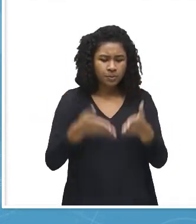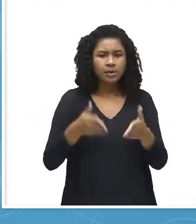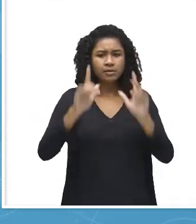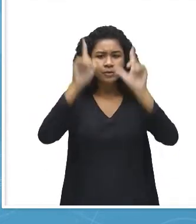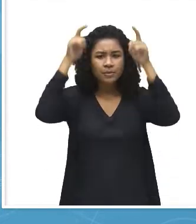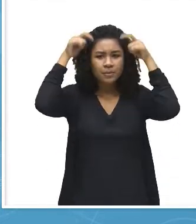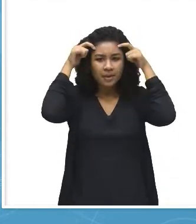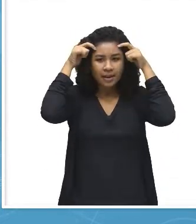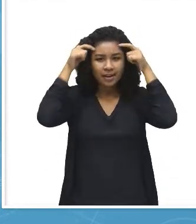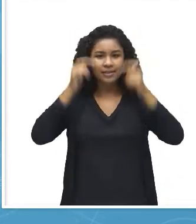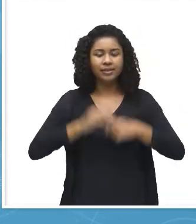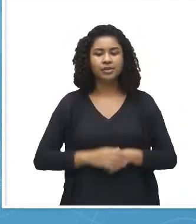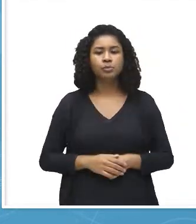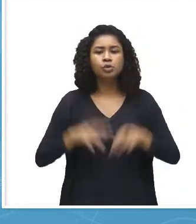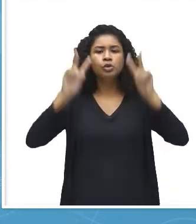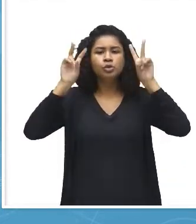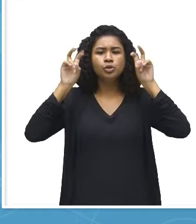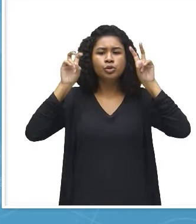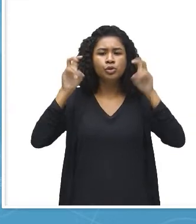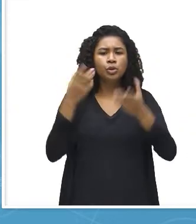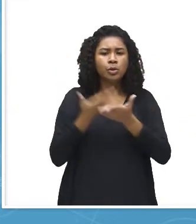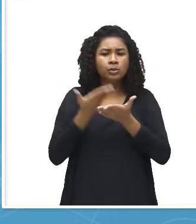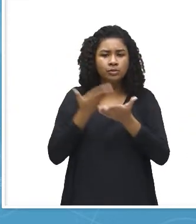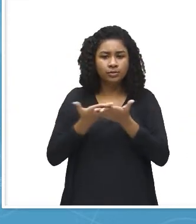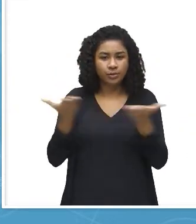seguinte, vamos lá, gente.